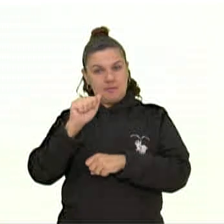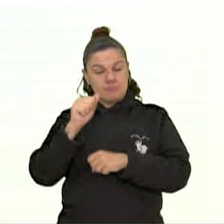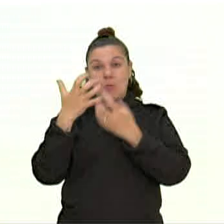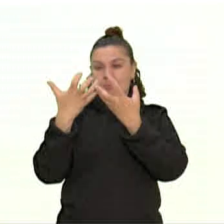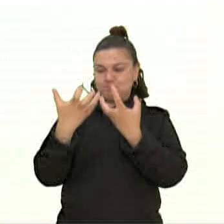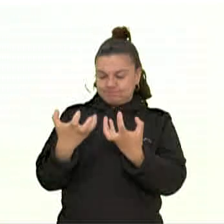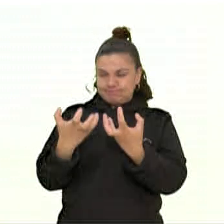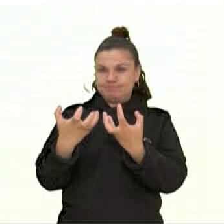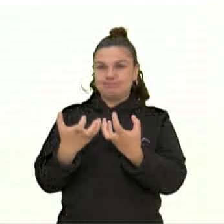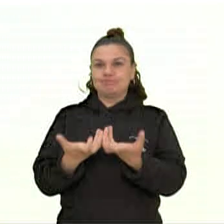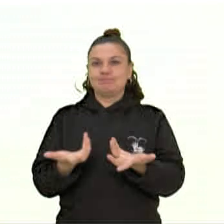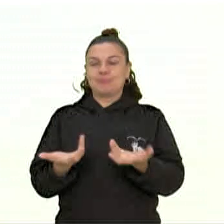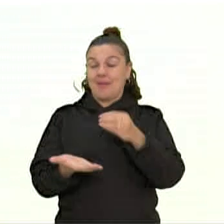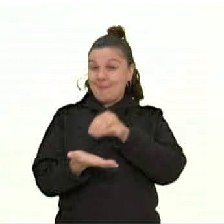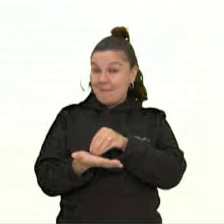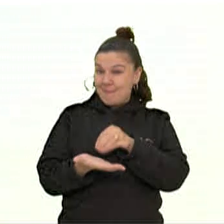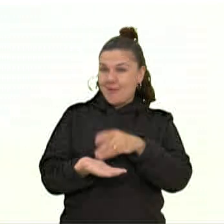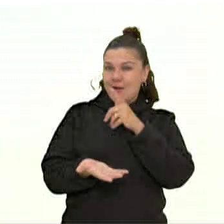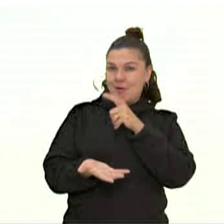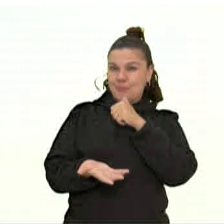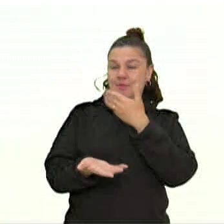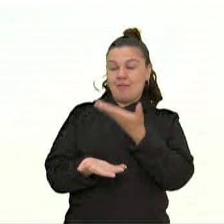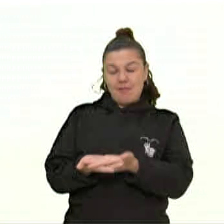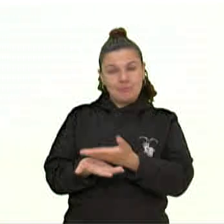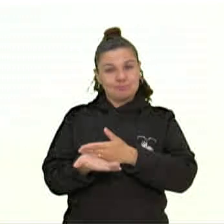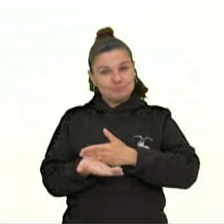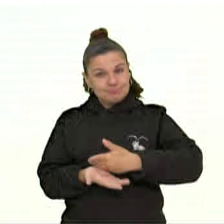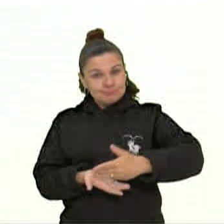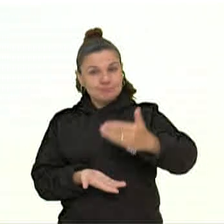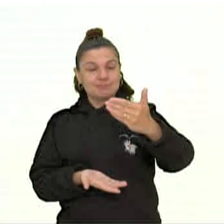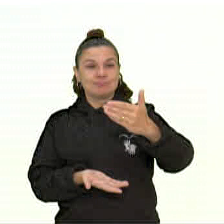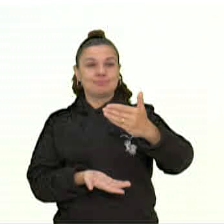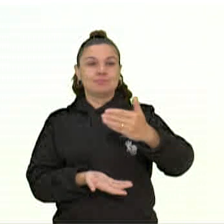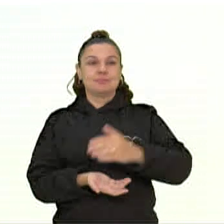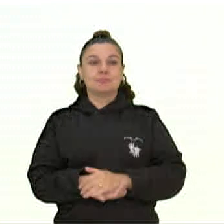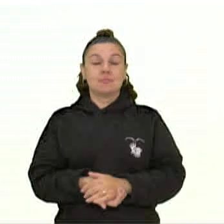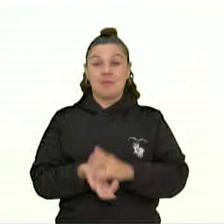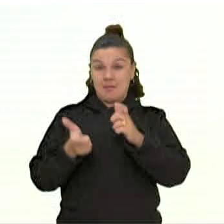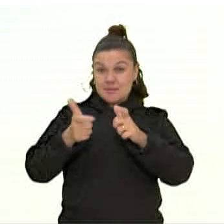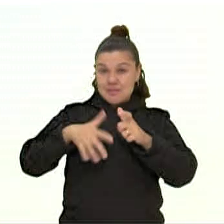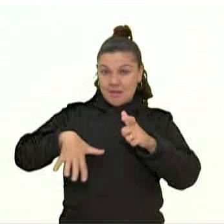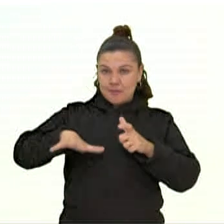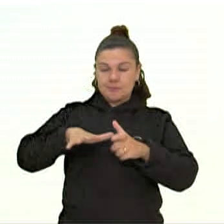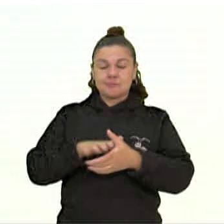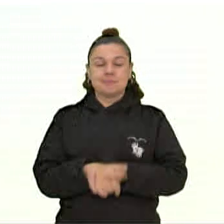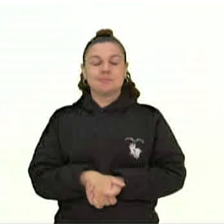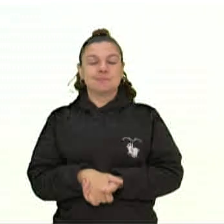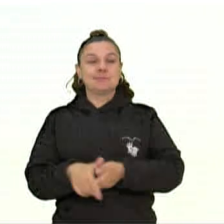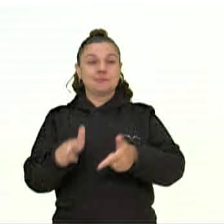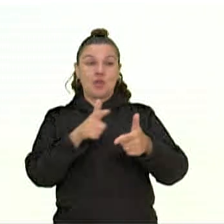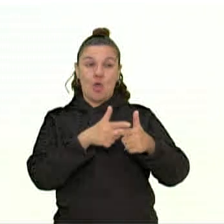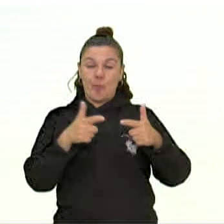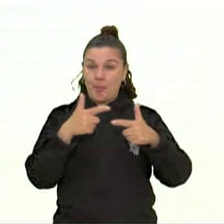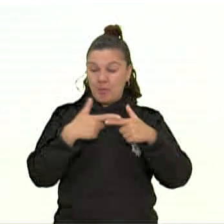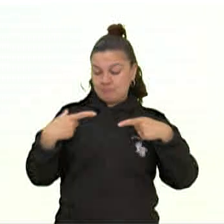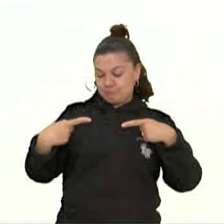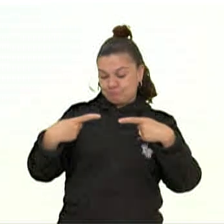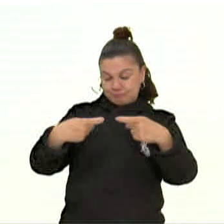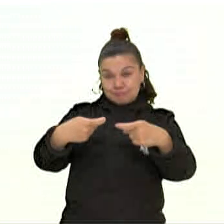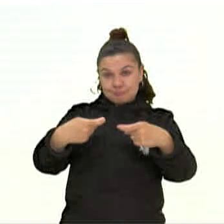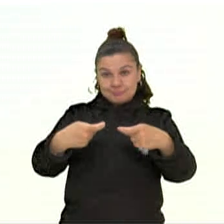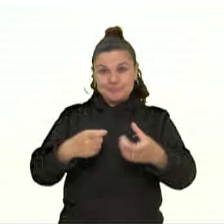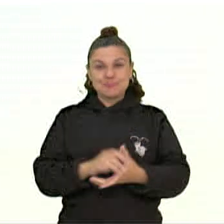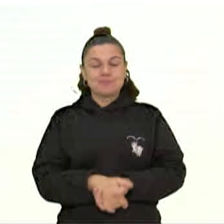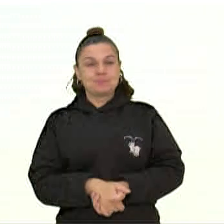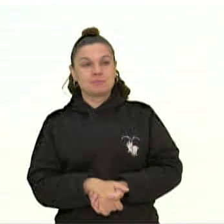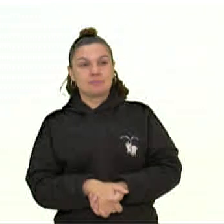seca, a estiagem, a falta de água persiste, né, nessa região. Os efeitos dos conflitos